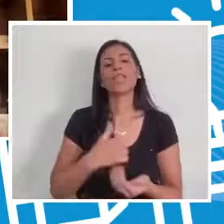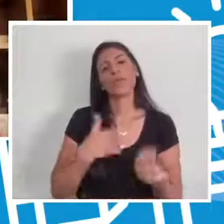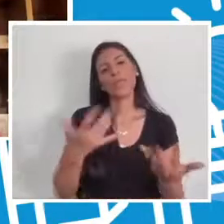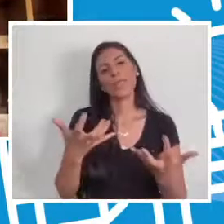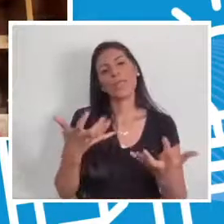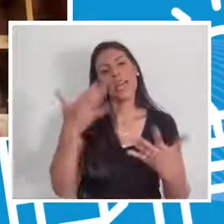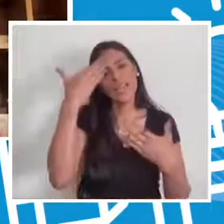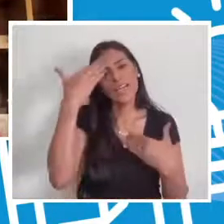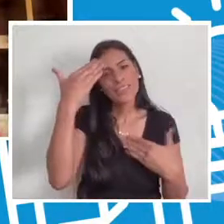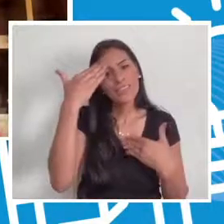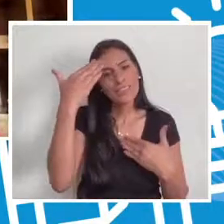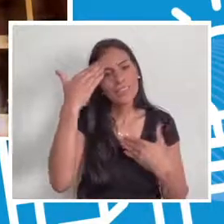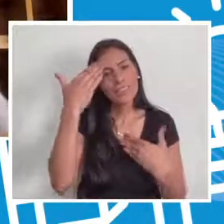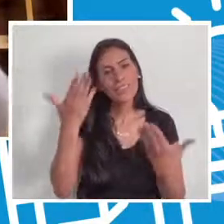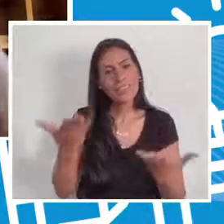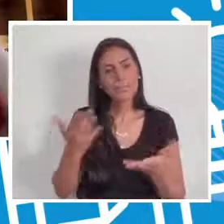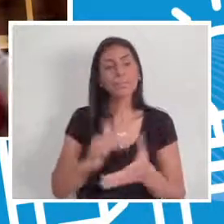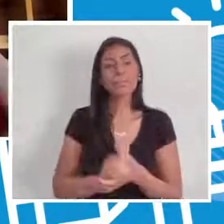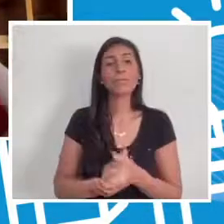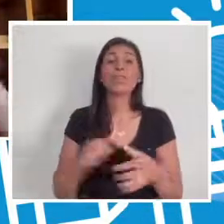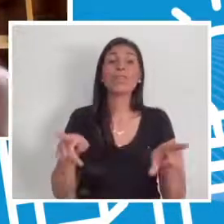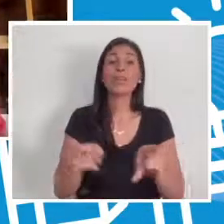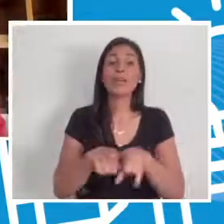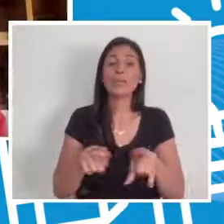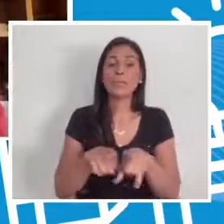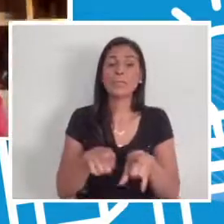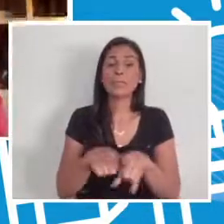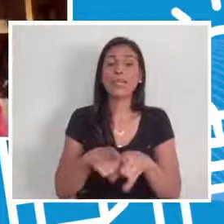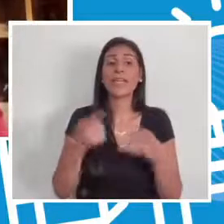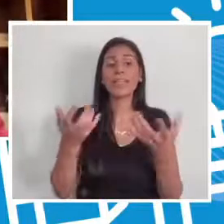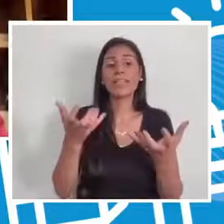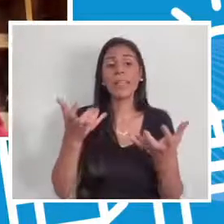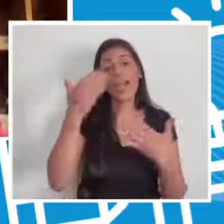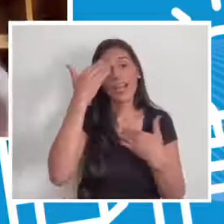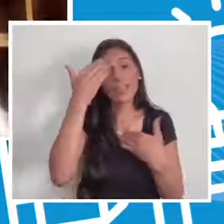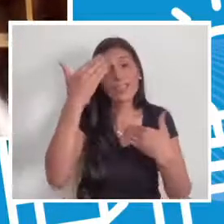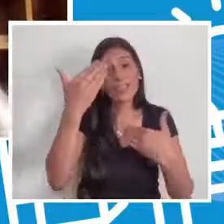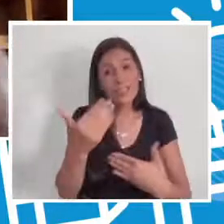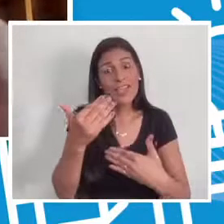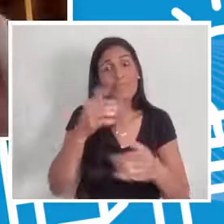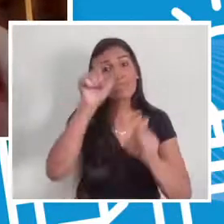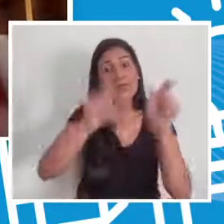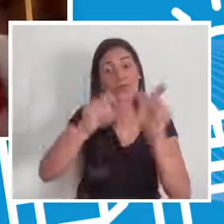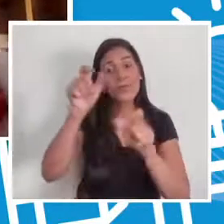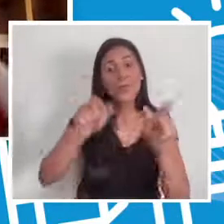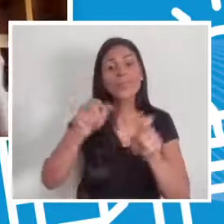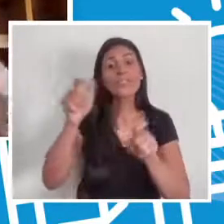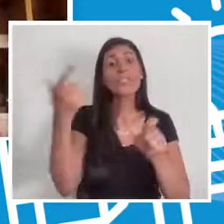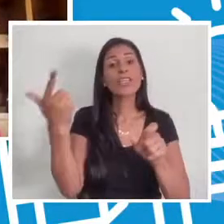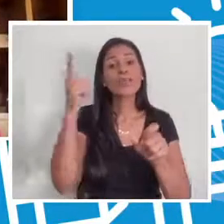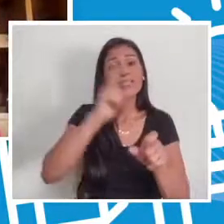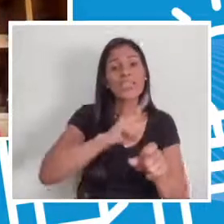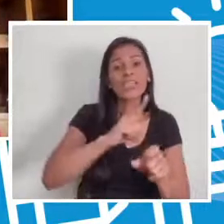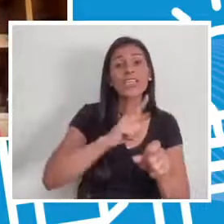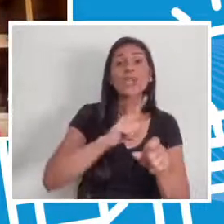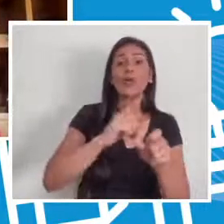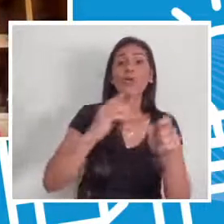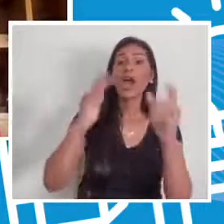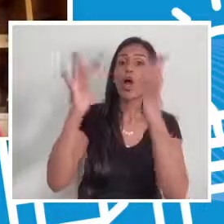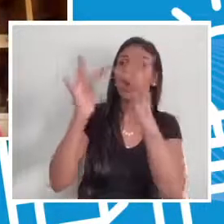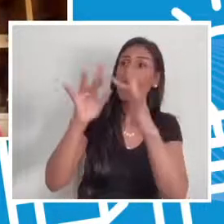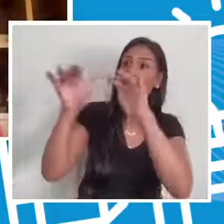queria agradecer aqueles que convidaram outras pessoas, certo? Porque a gente teve um